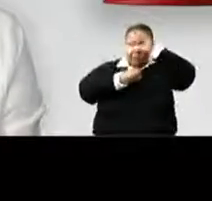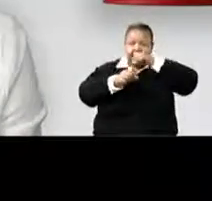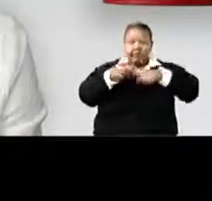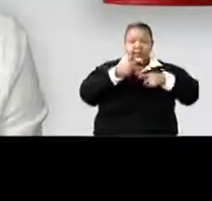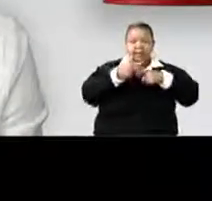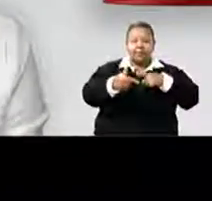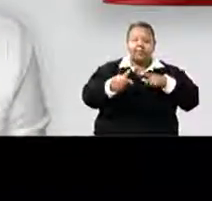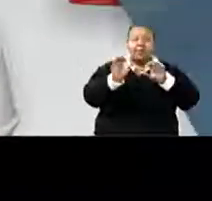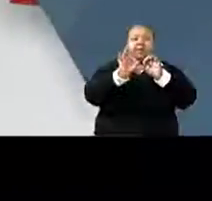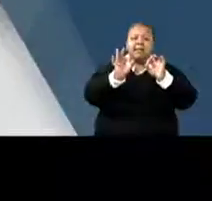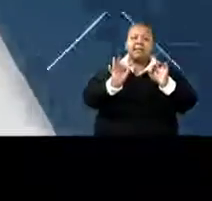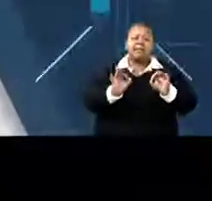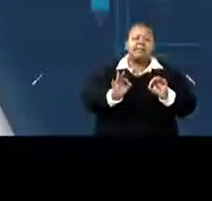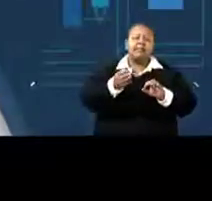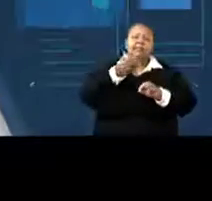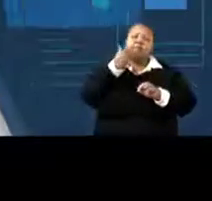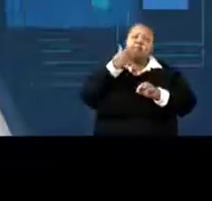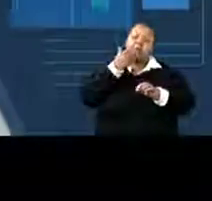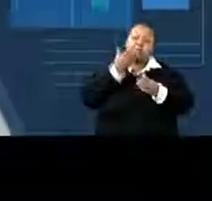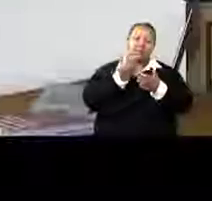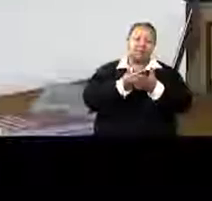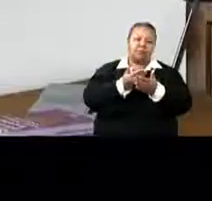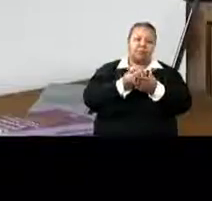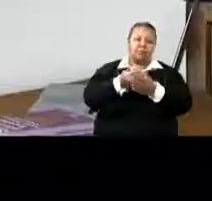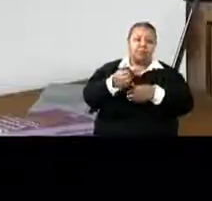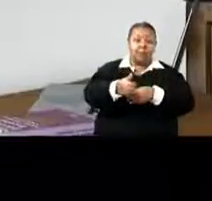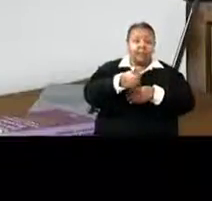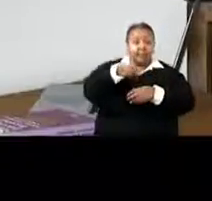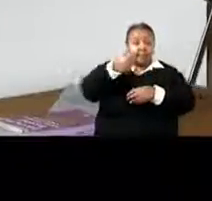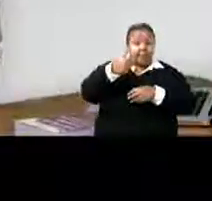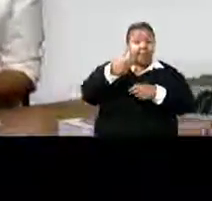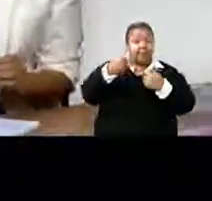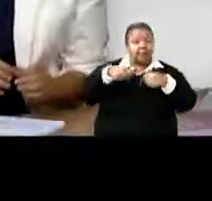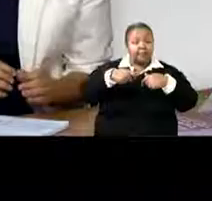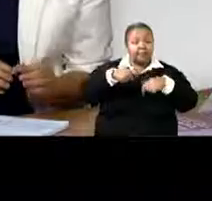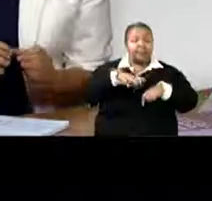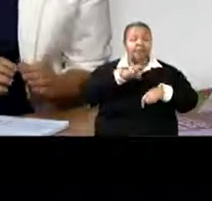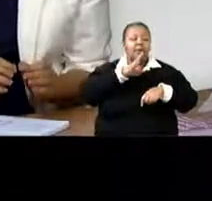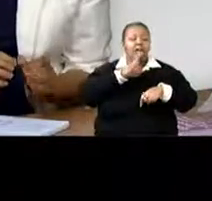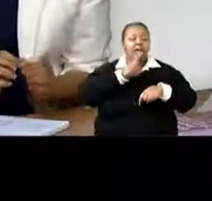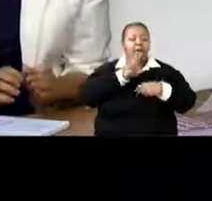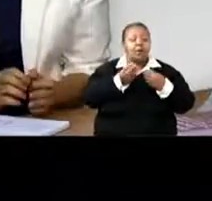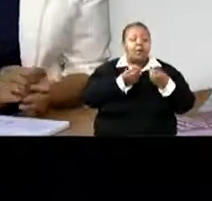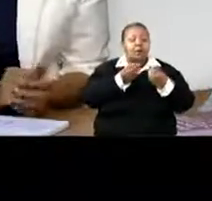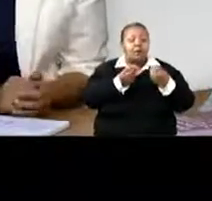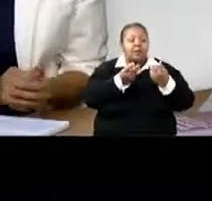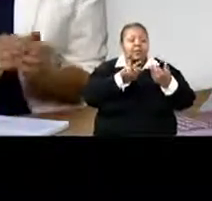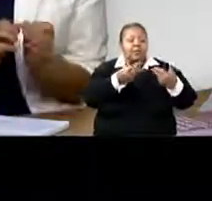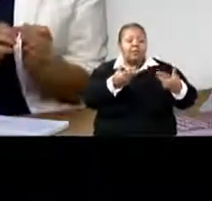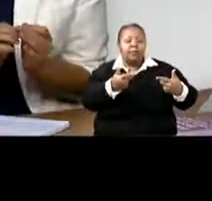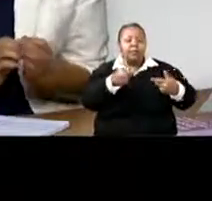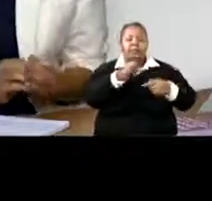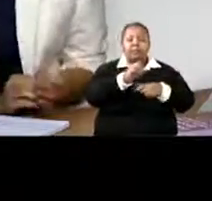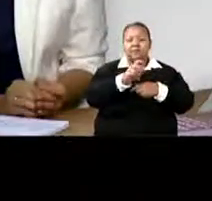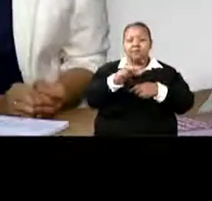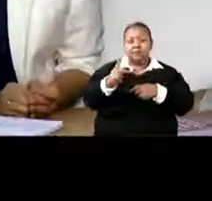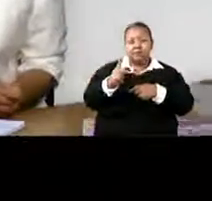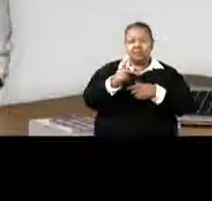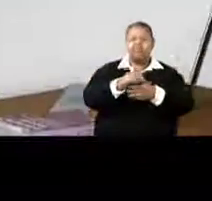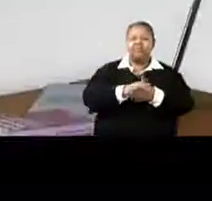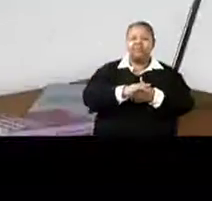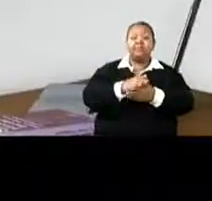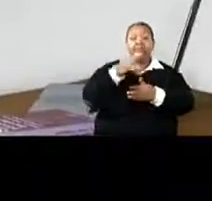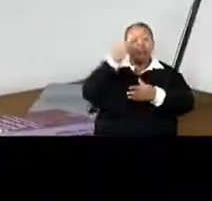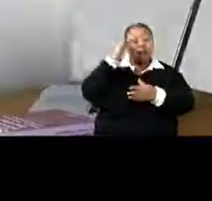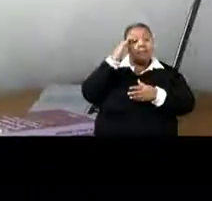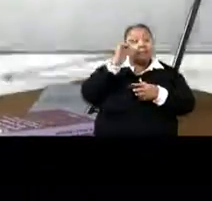sp são simples e facilitam os seus estudos primeiro é necessário conhecer e interpretar os detalhes da situação problema